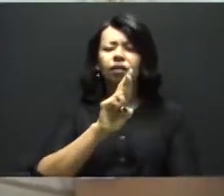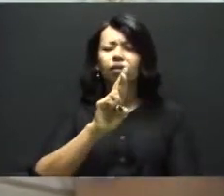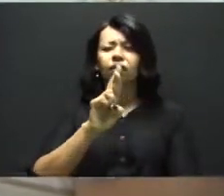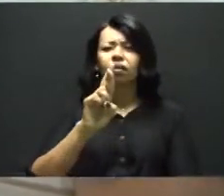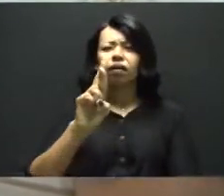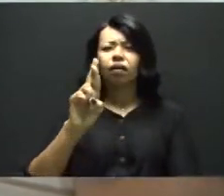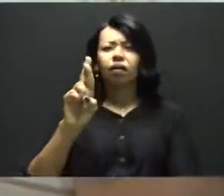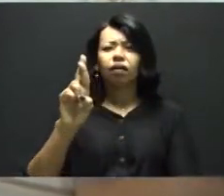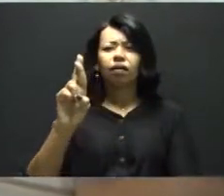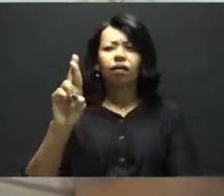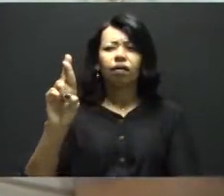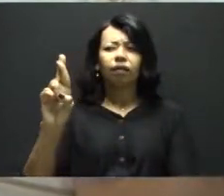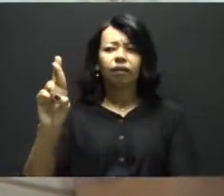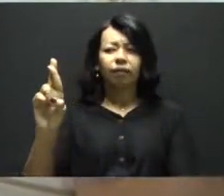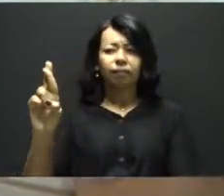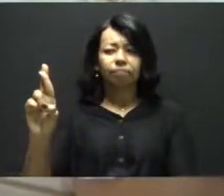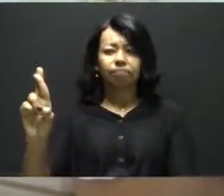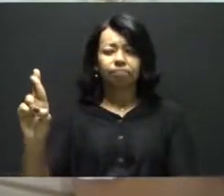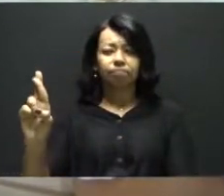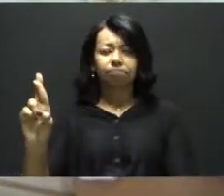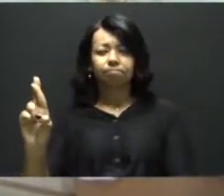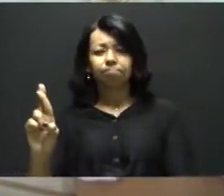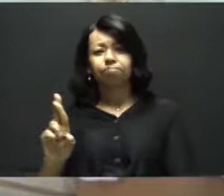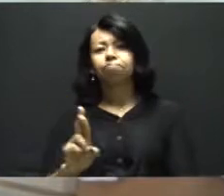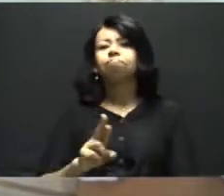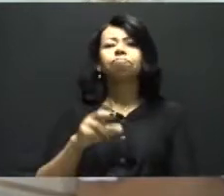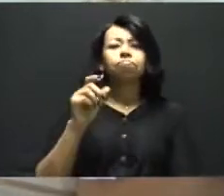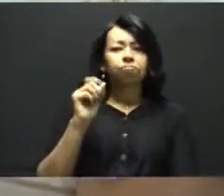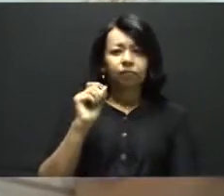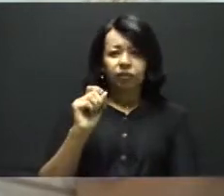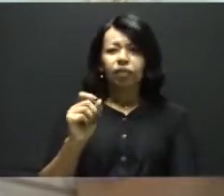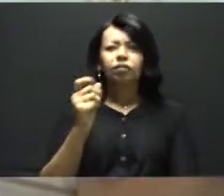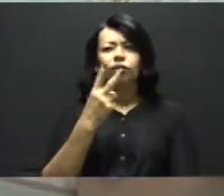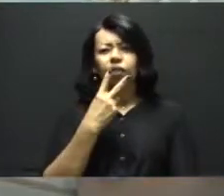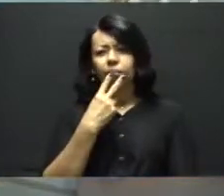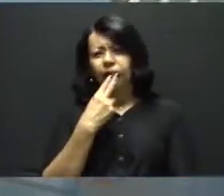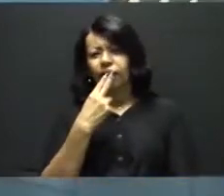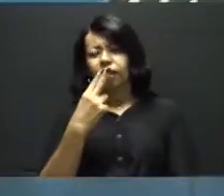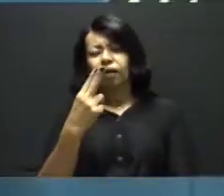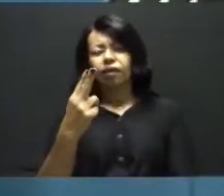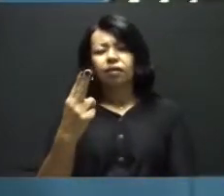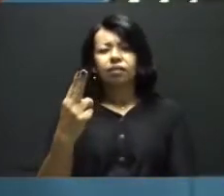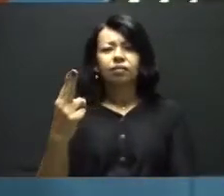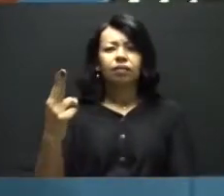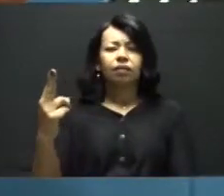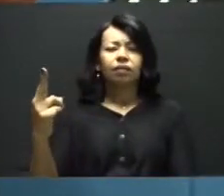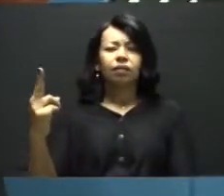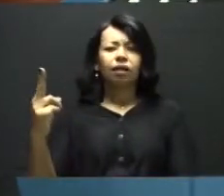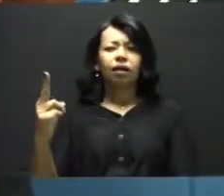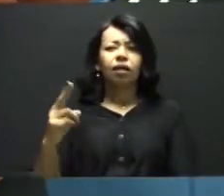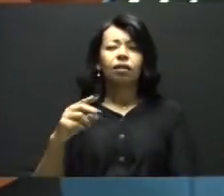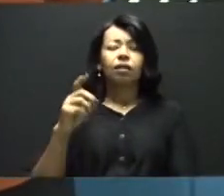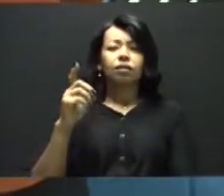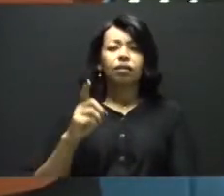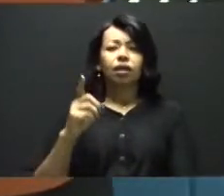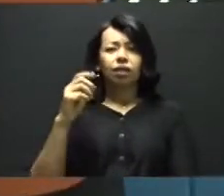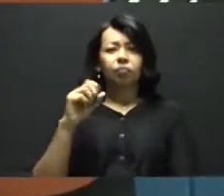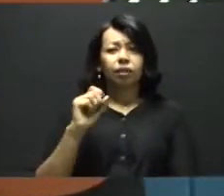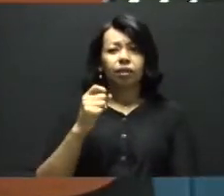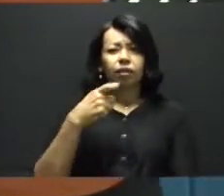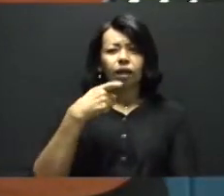saída o que parecia aquilo que parecia ser